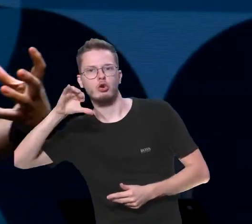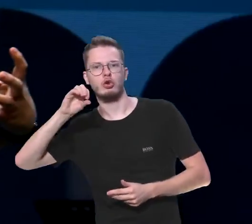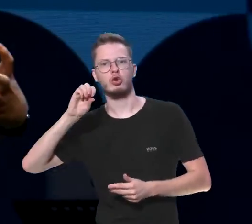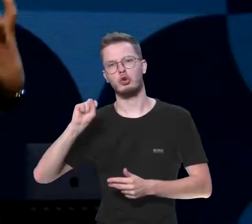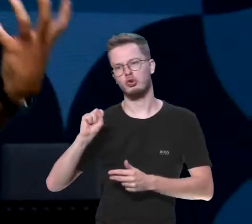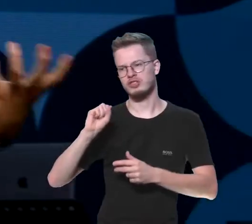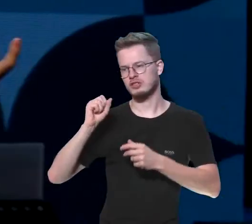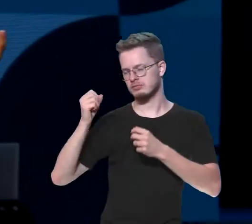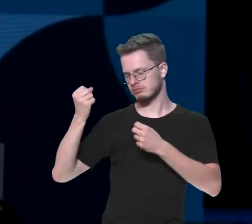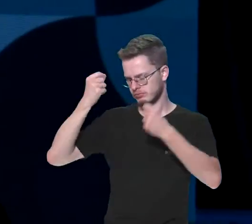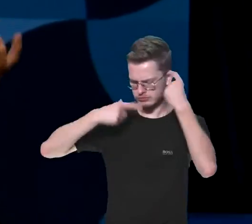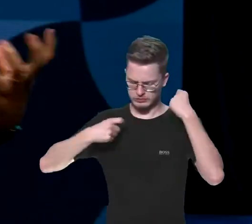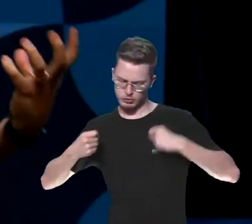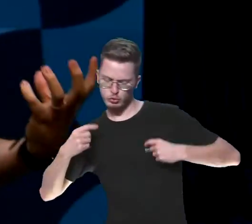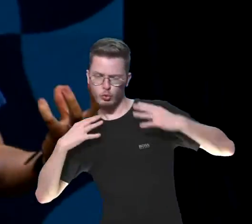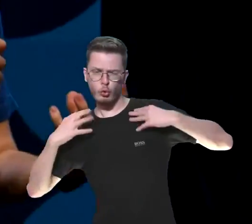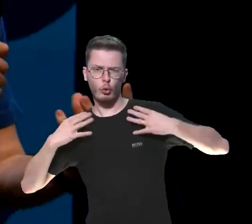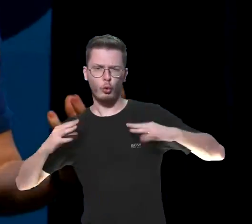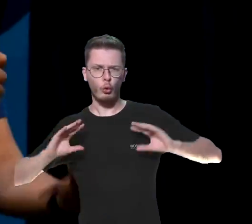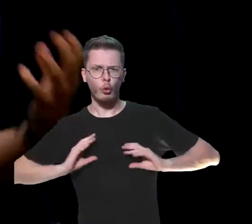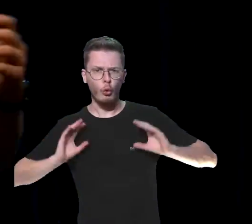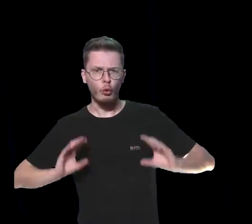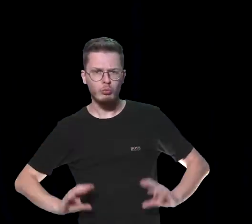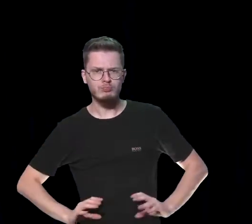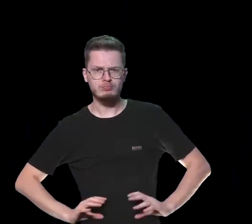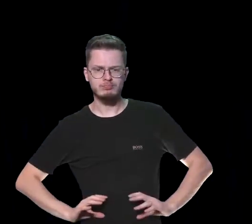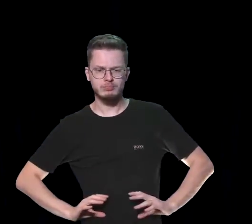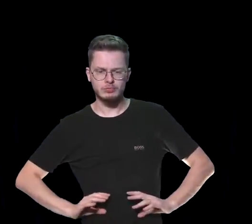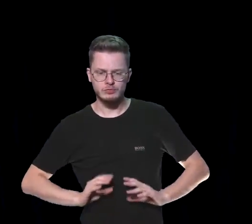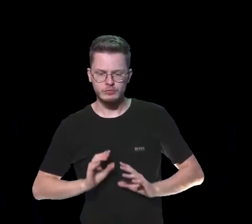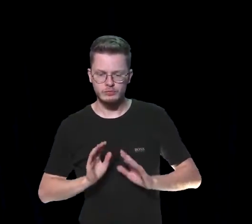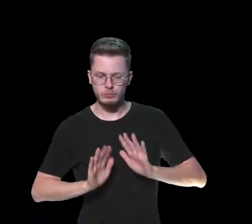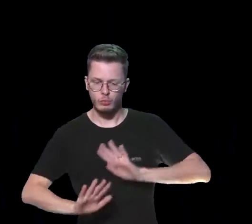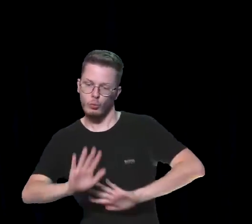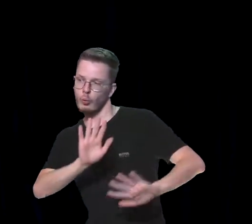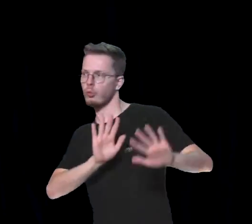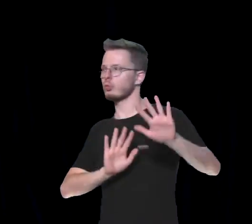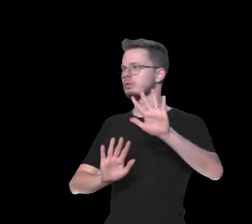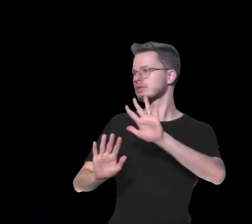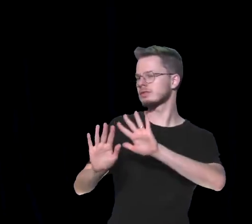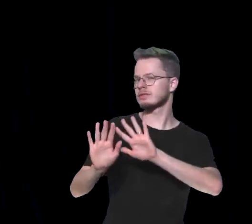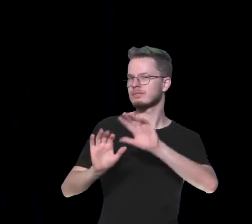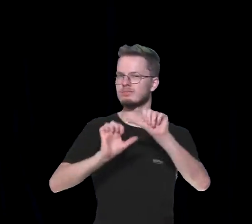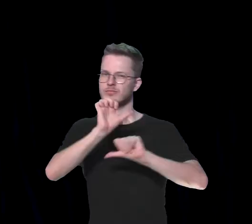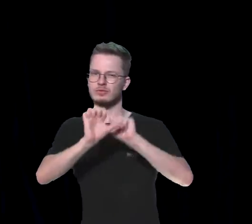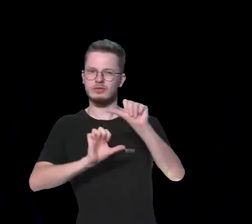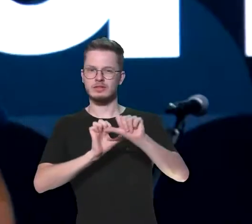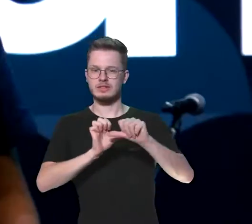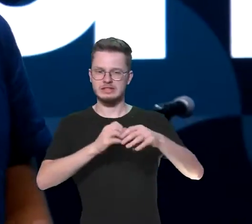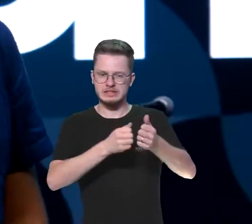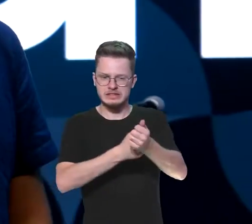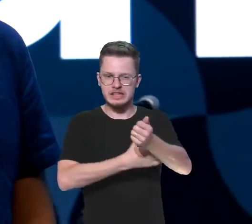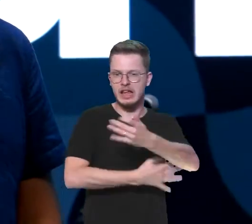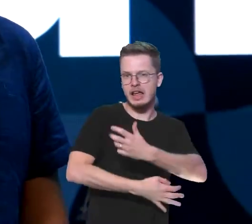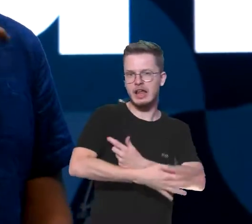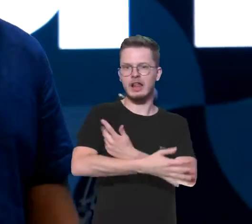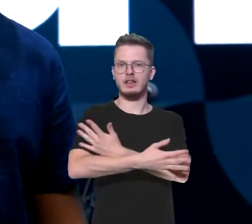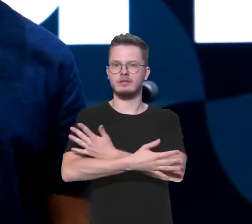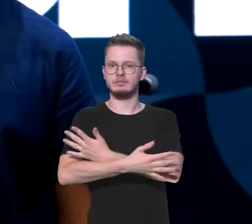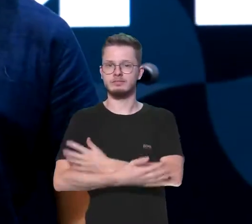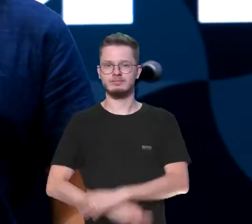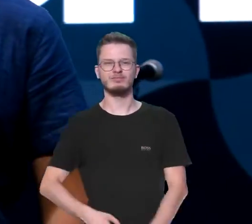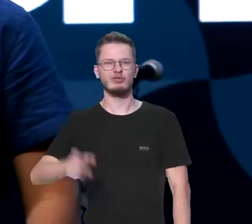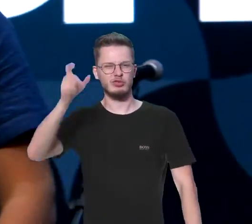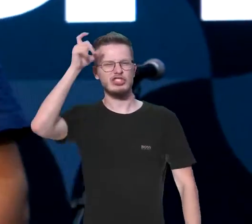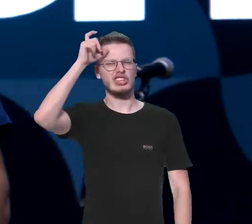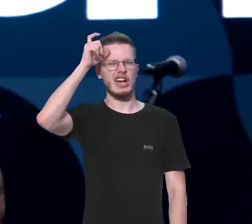estado de guerra, de luta, de atenção. E o diabo sabe disso muito bem. Ele